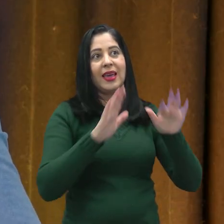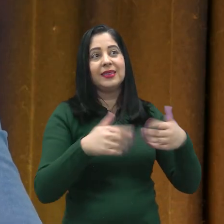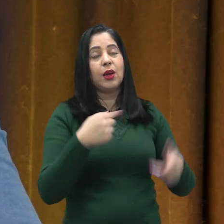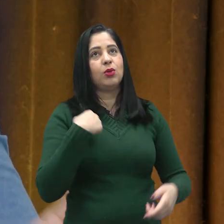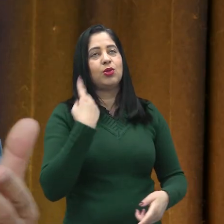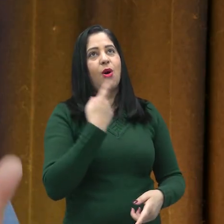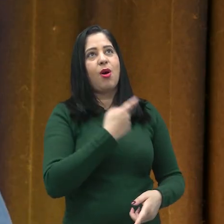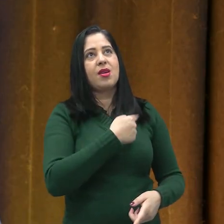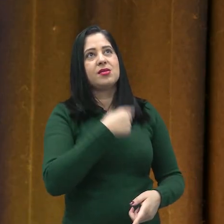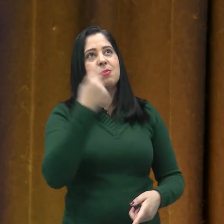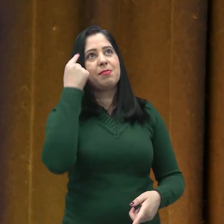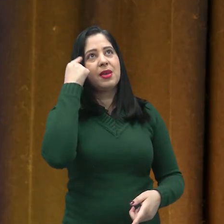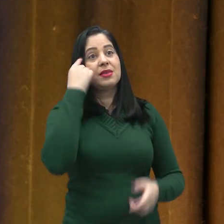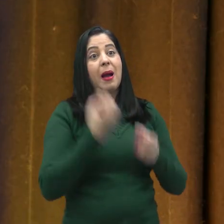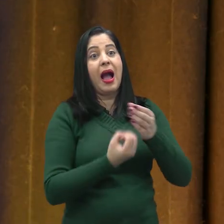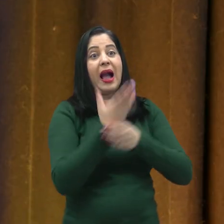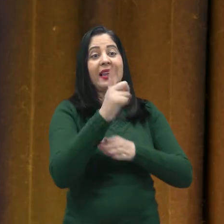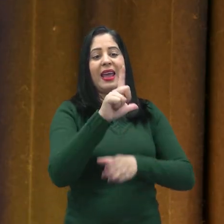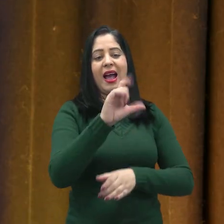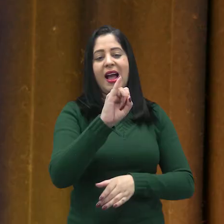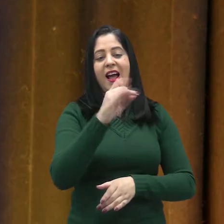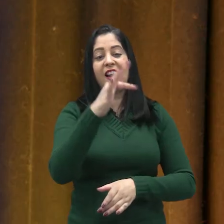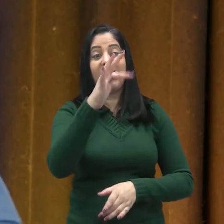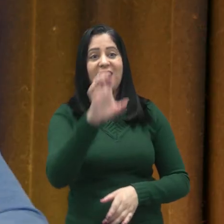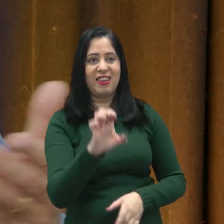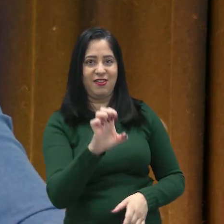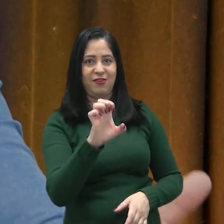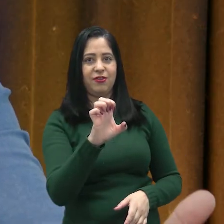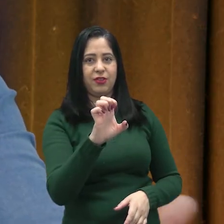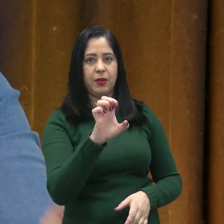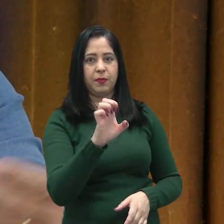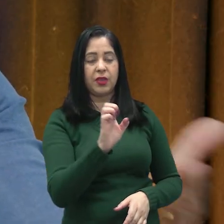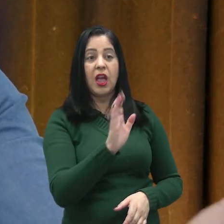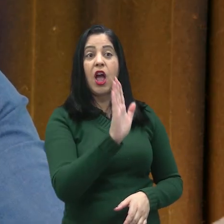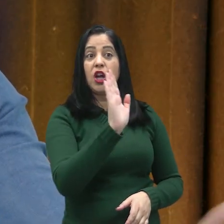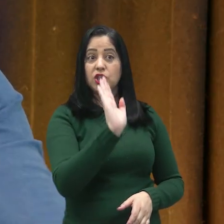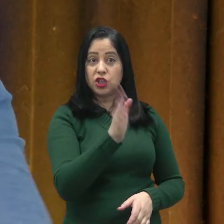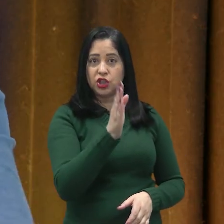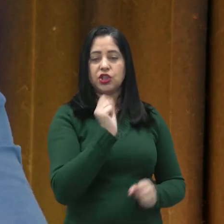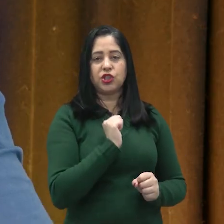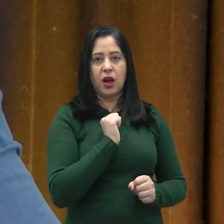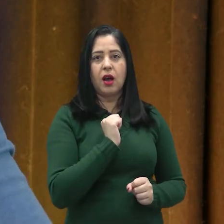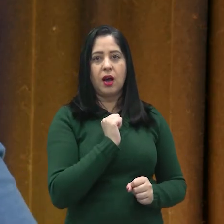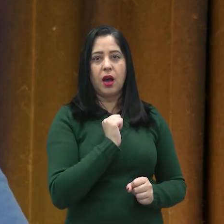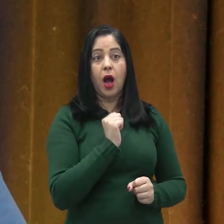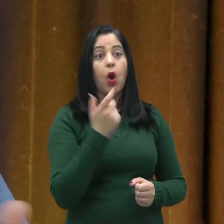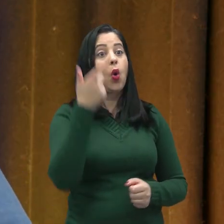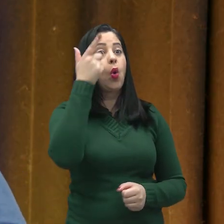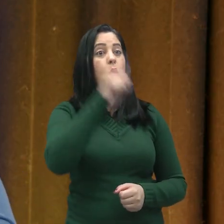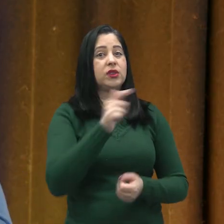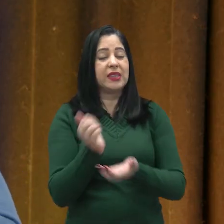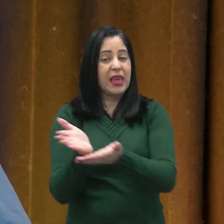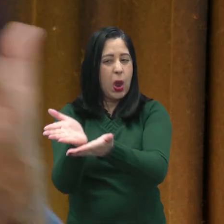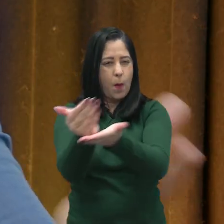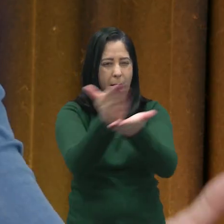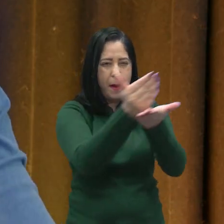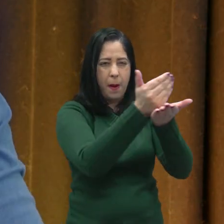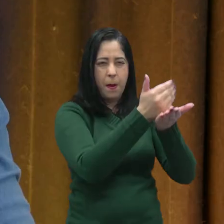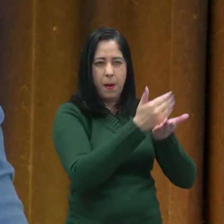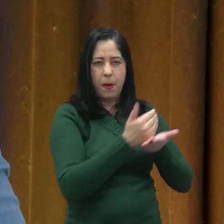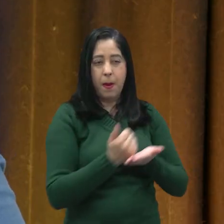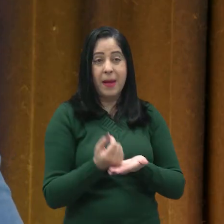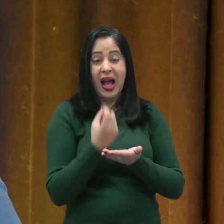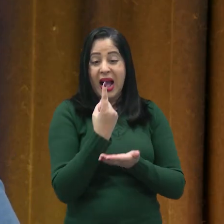LIF, a Lei de Incentivo Fiscal do Esporte, né, que tem mais de 14 milhões, só esse ano aí foi aprovado mais de